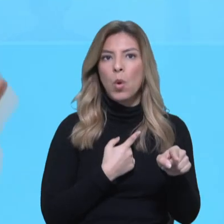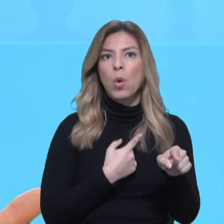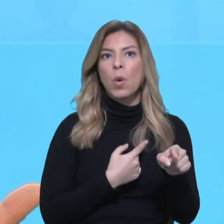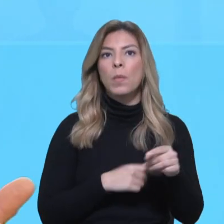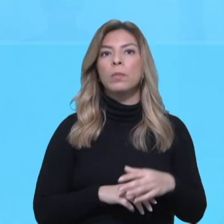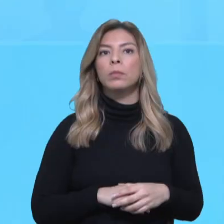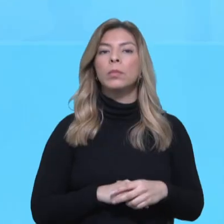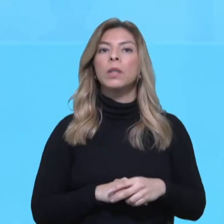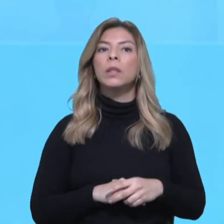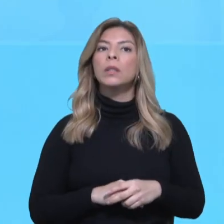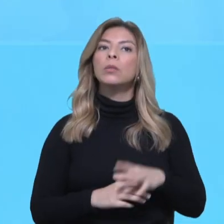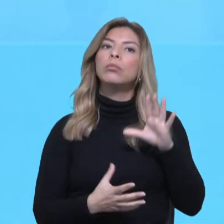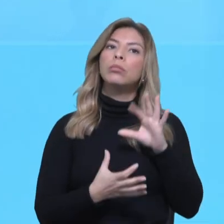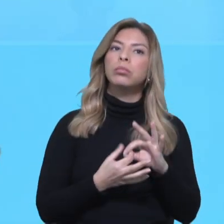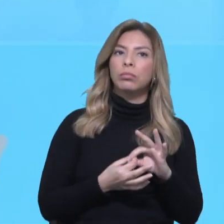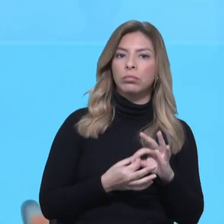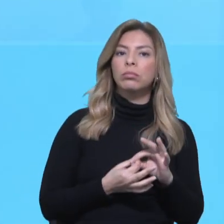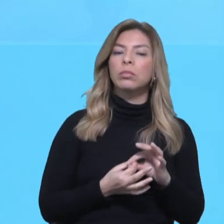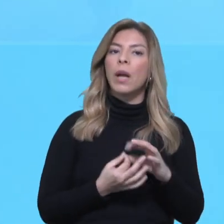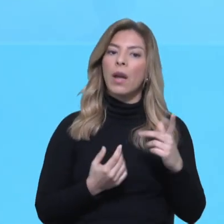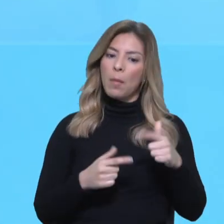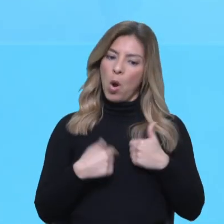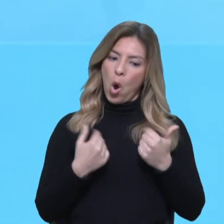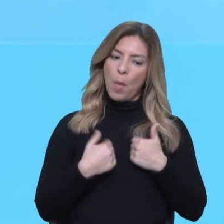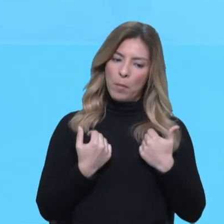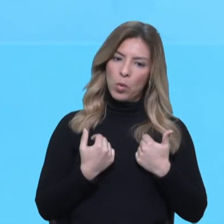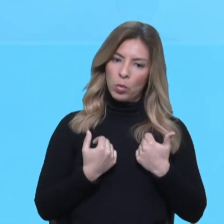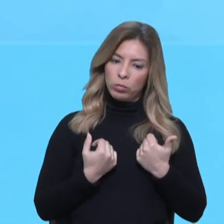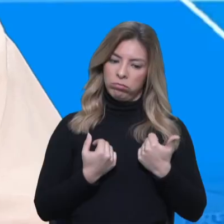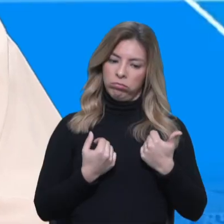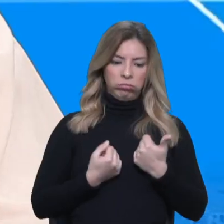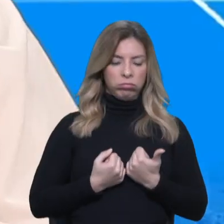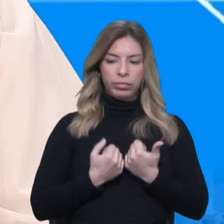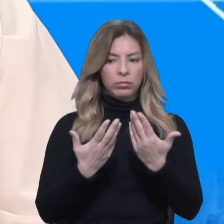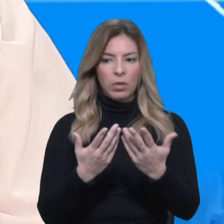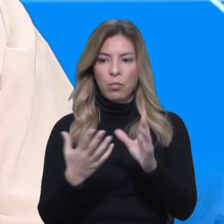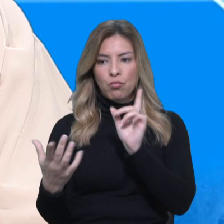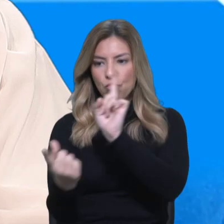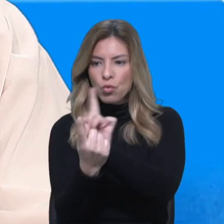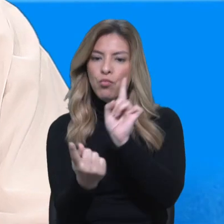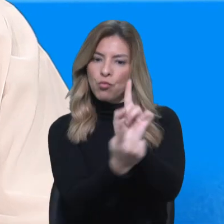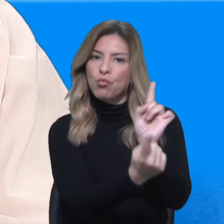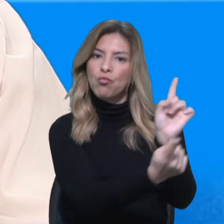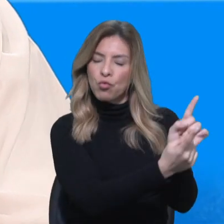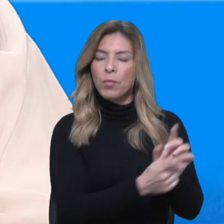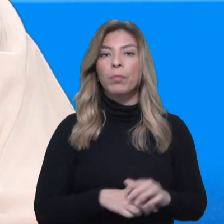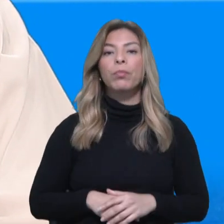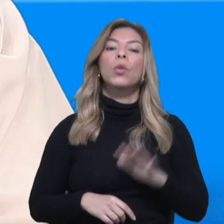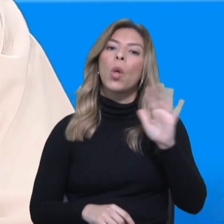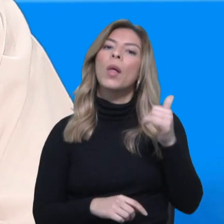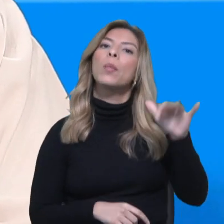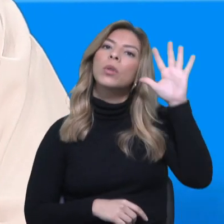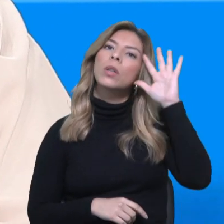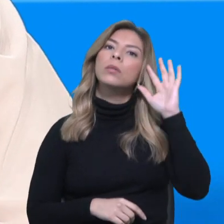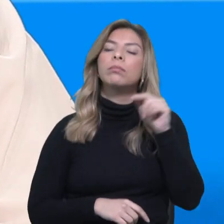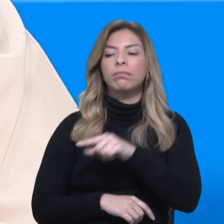facto, se afirma a esperança neste exercício de sair de si e ir ao encontro dos outros? Antes de mais, boa tarde. E realmente este exercício